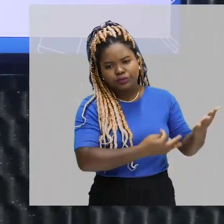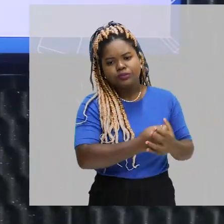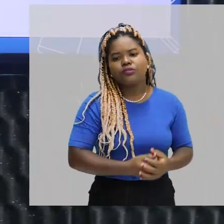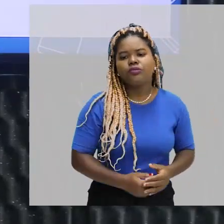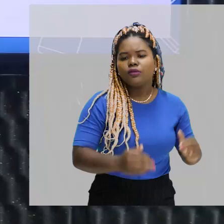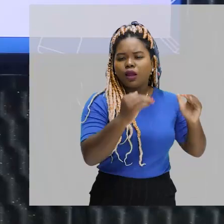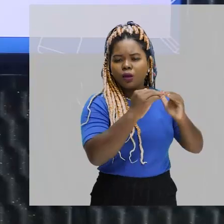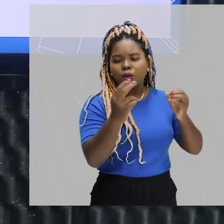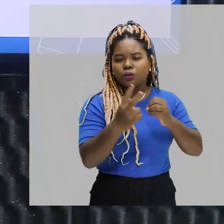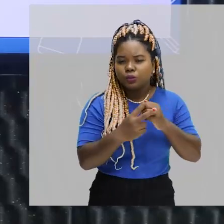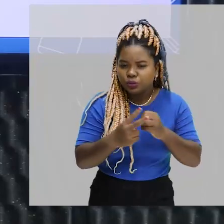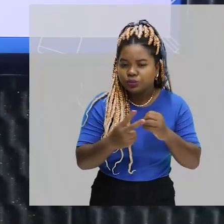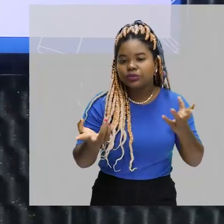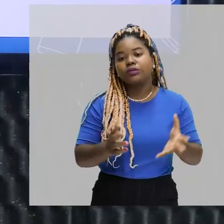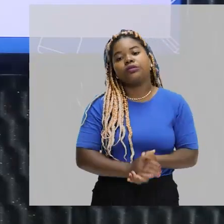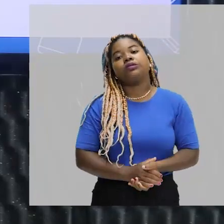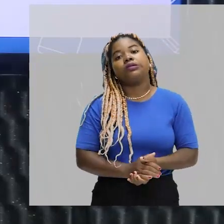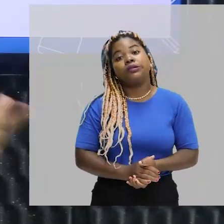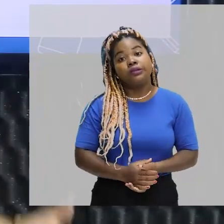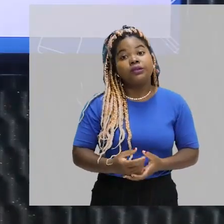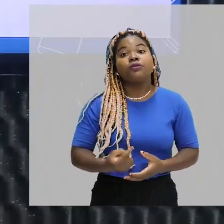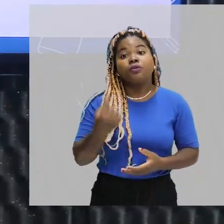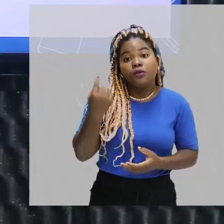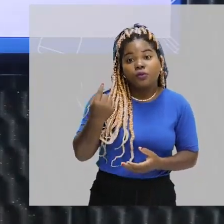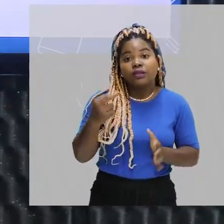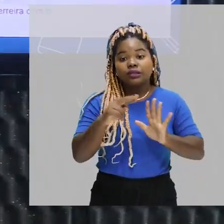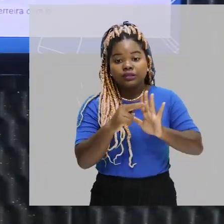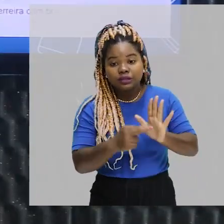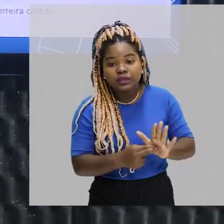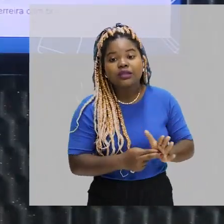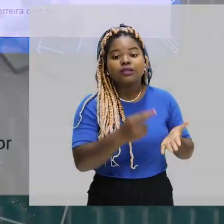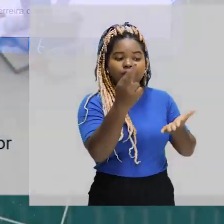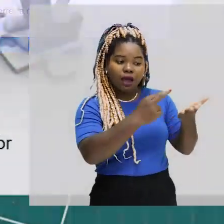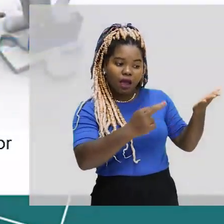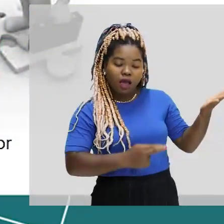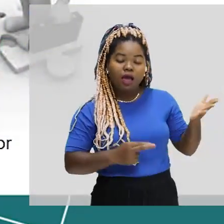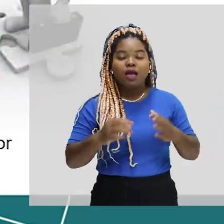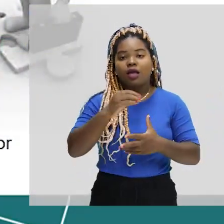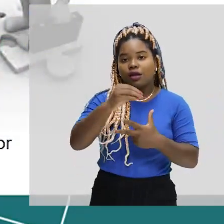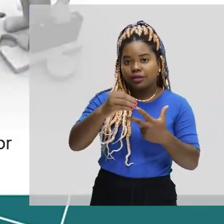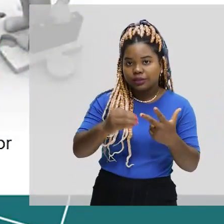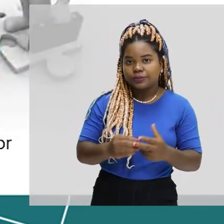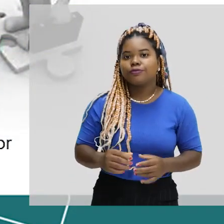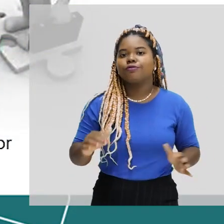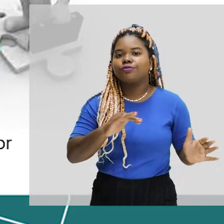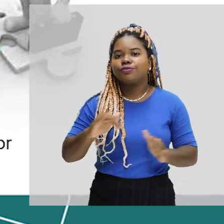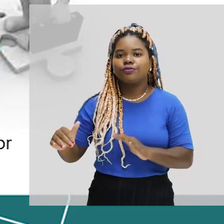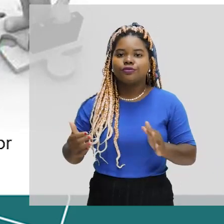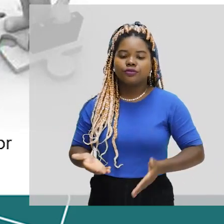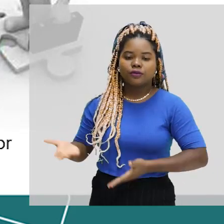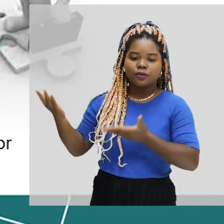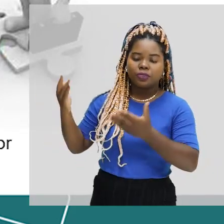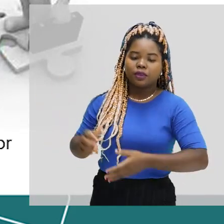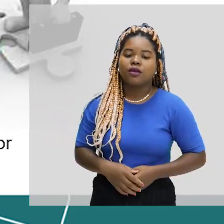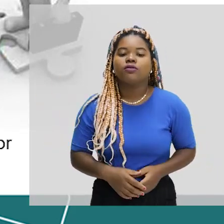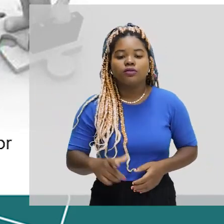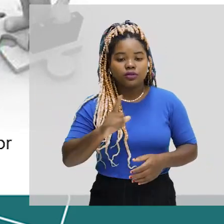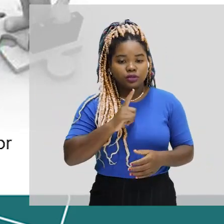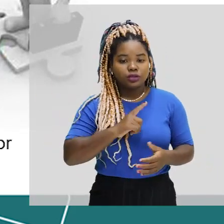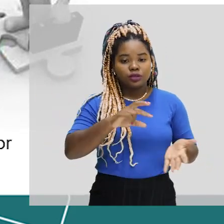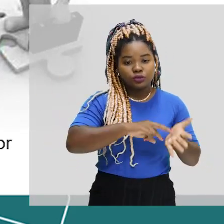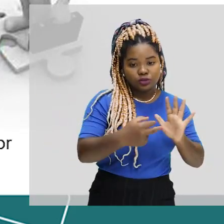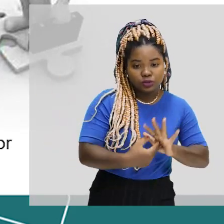das competências da redação do Enem. Então, vamos ao que interessa, tá? Eu trouxe logo aqui o significado